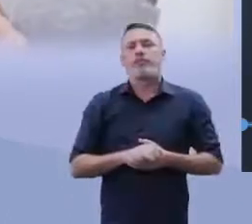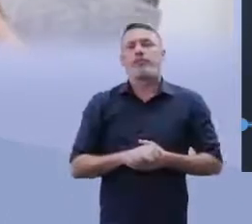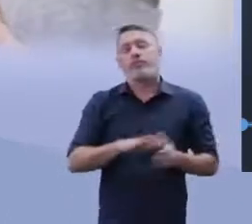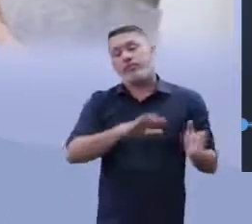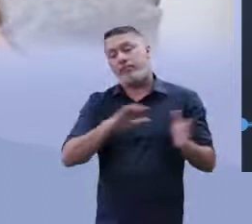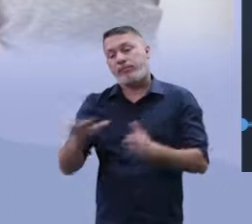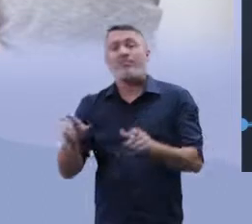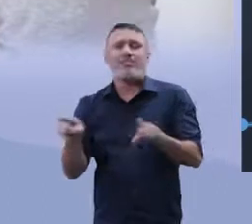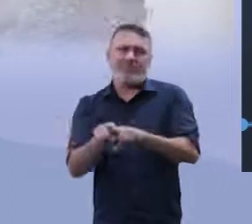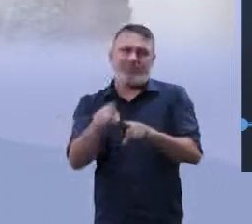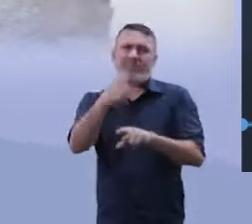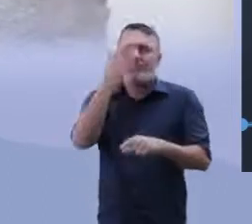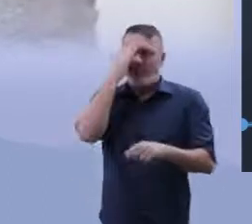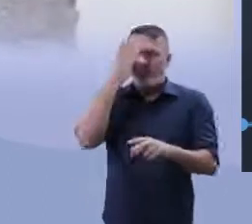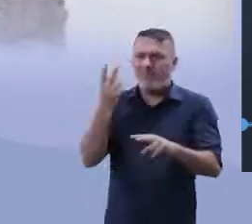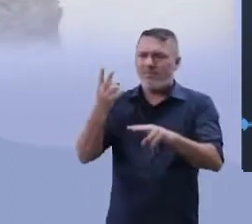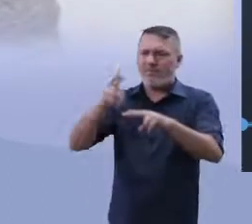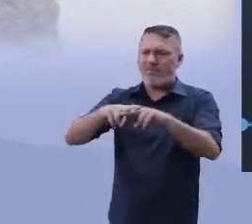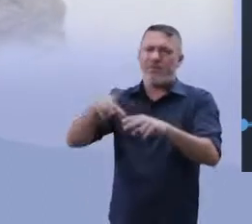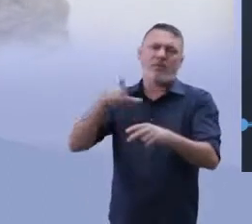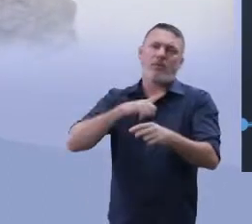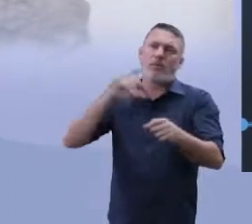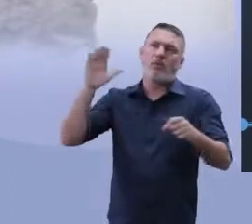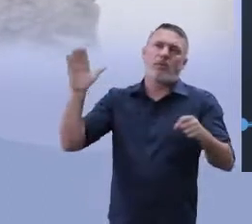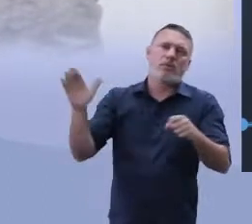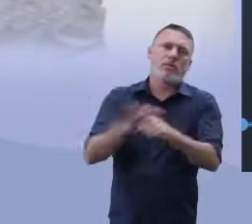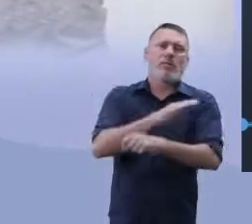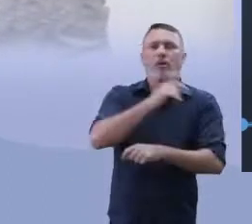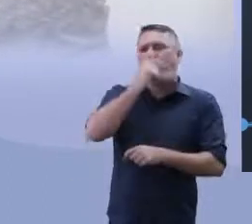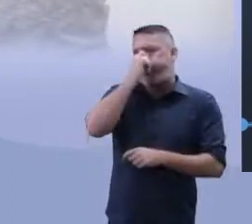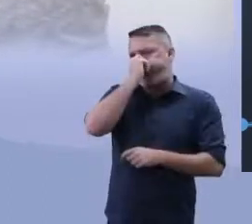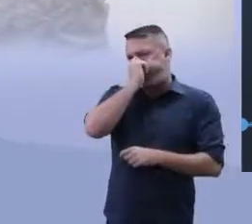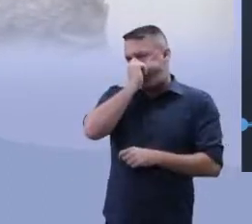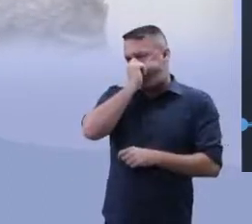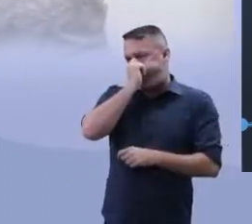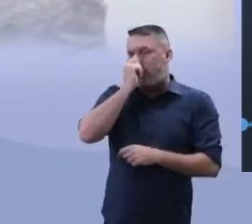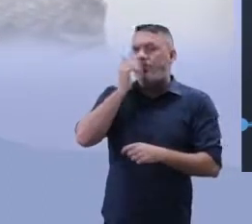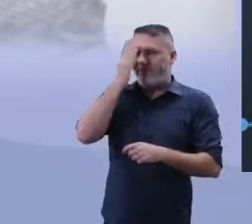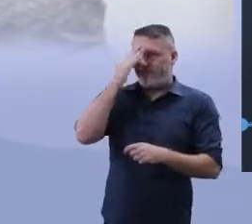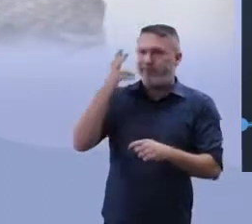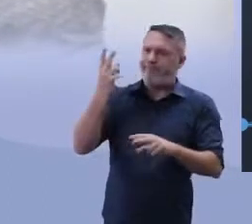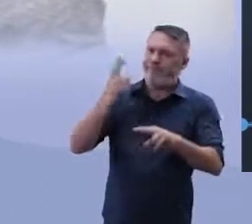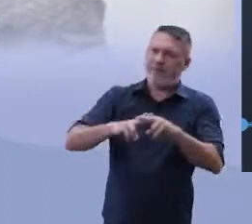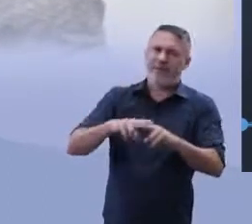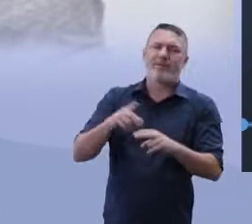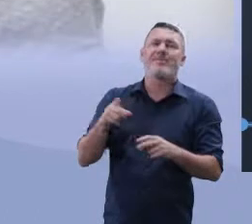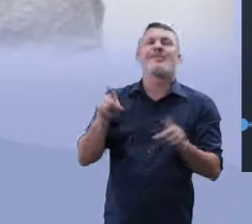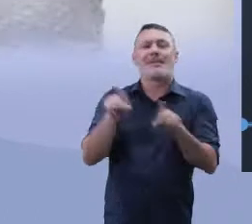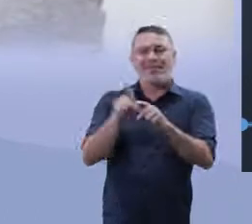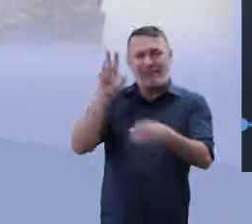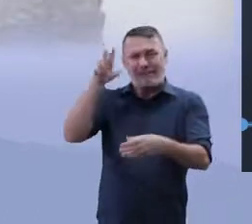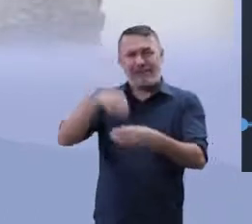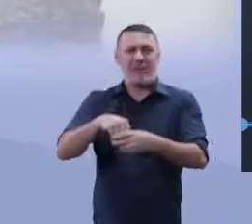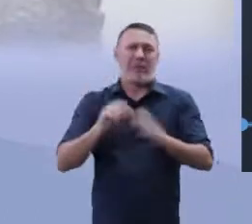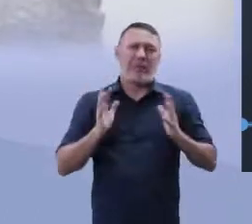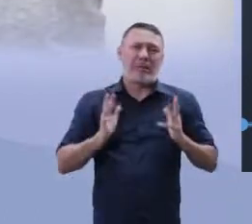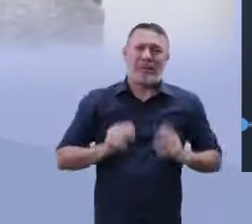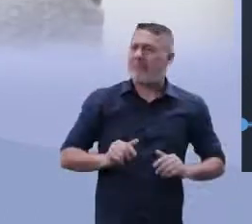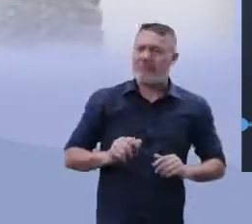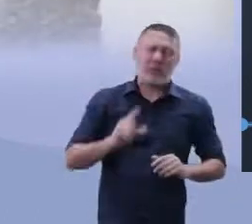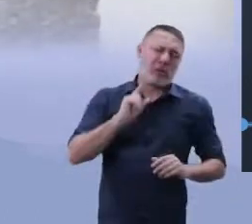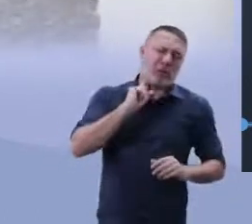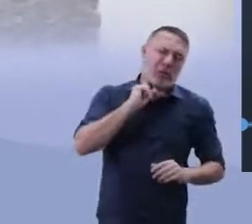Nós temos um aspecto voltado para a superlotação, né? Nós temos aspecto de condições péssimas